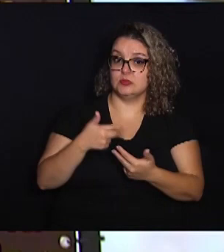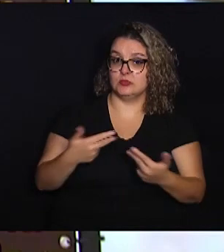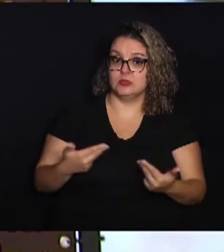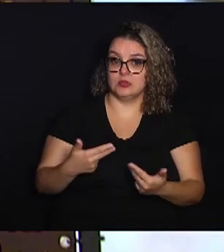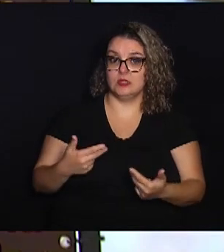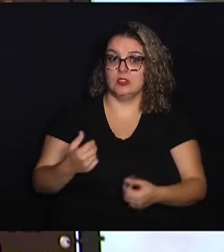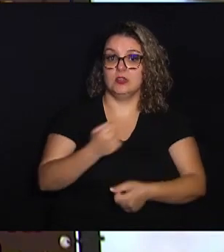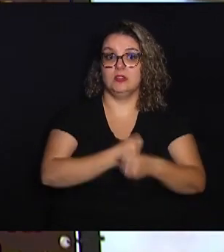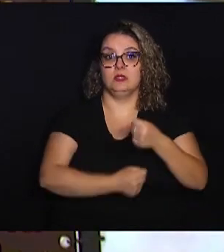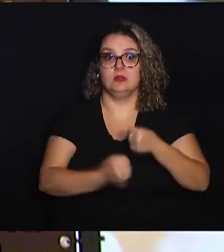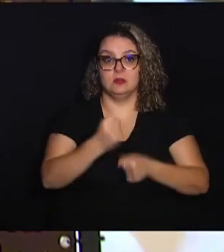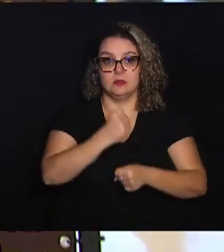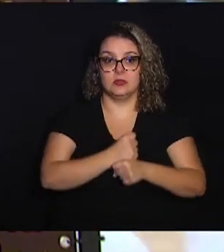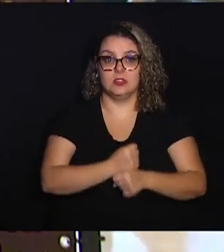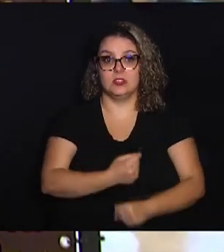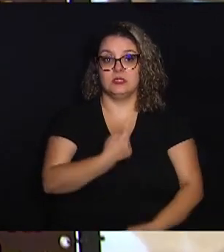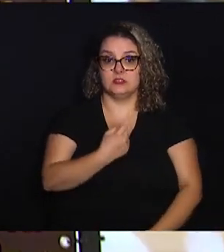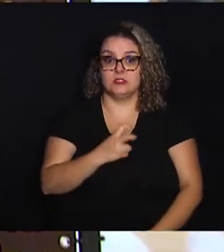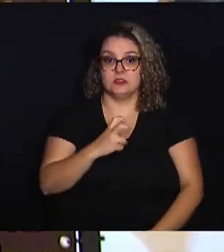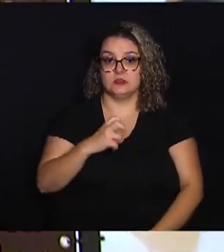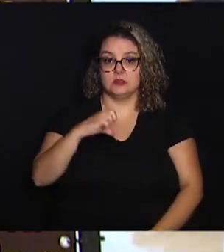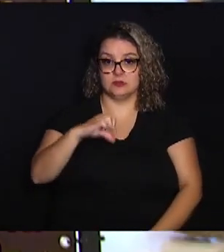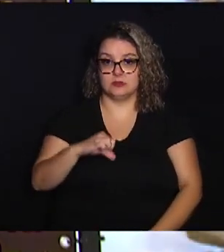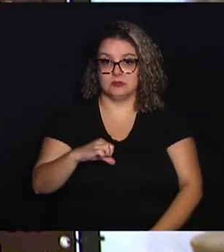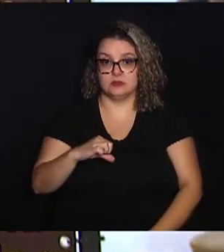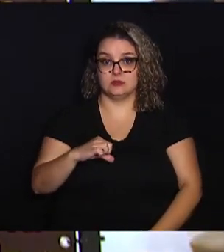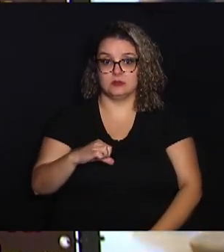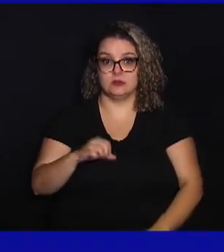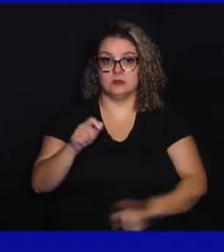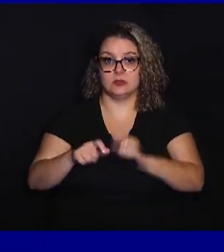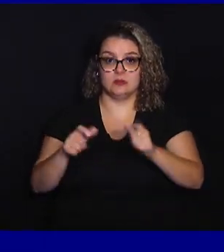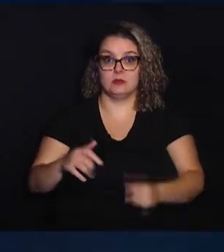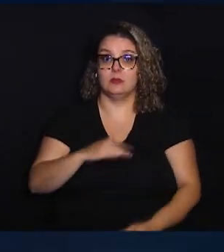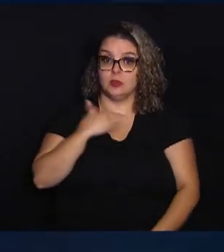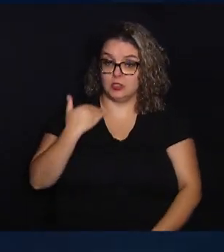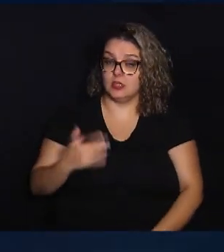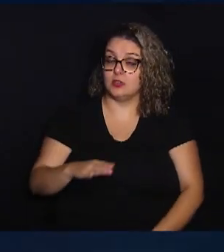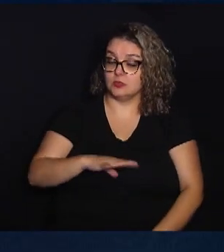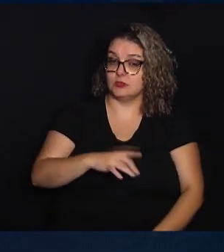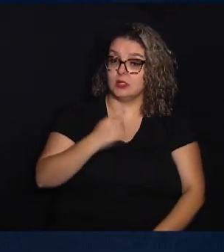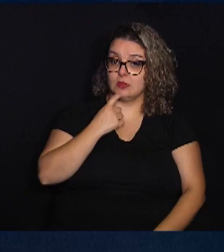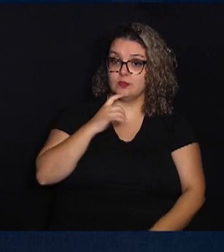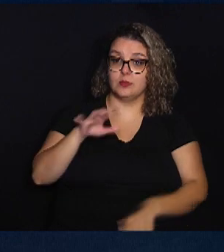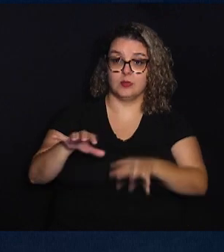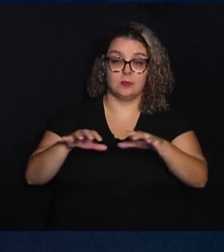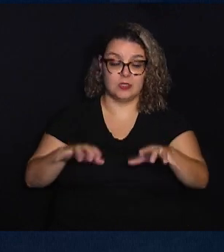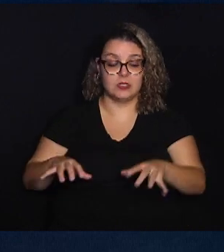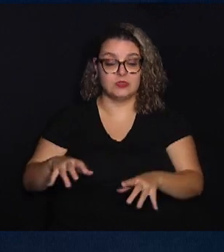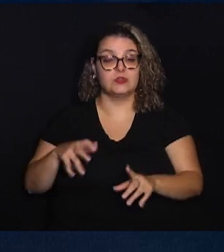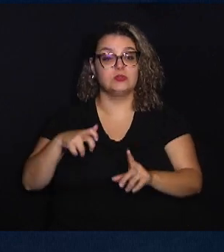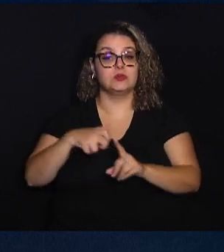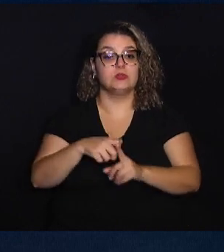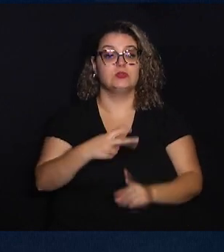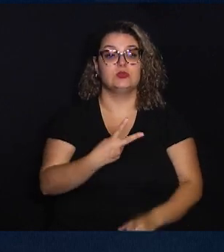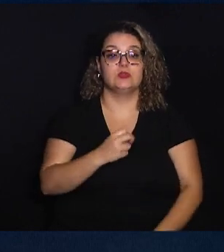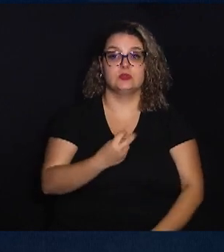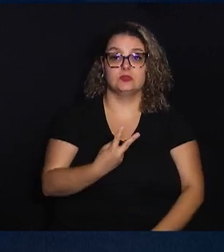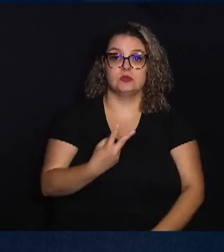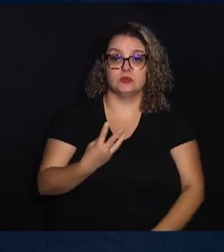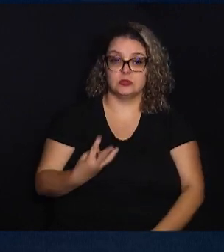passado, 159 pessoas morreram em Campinas. Segundo o mapa da acidentalidade de 2023,